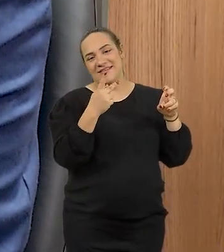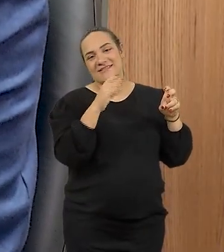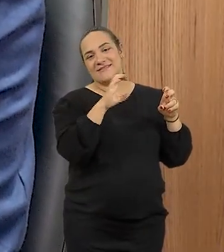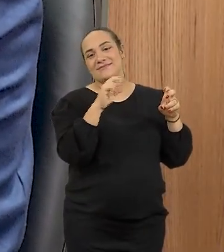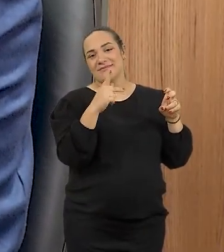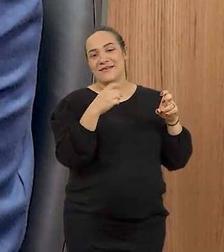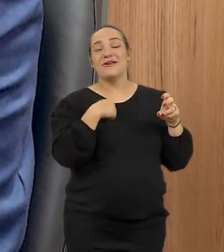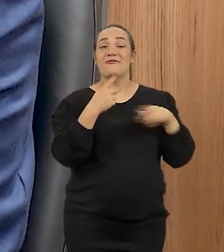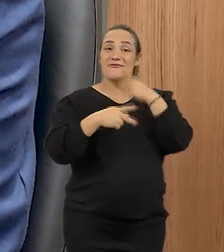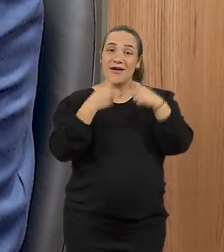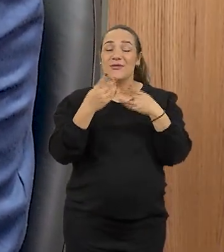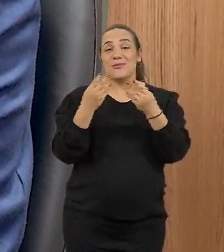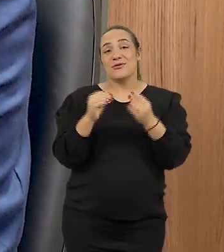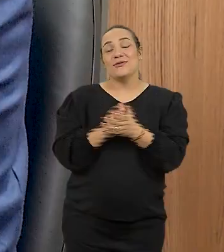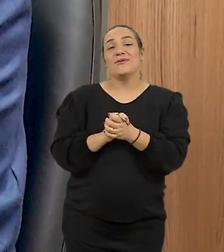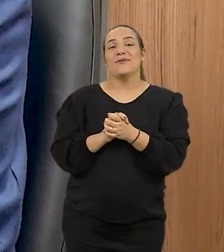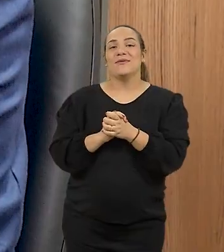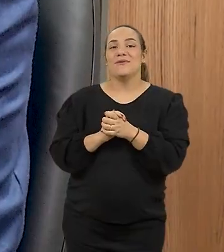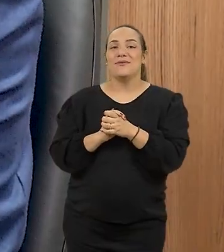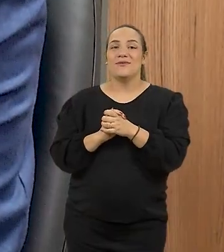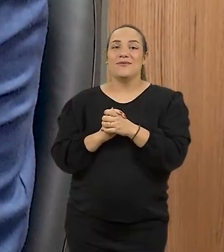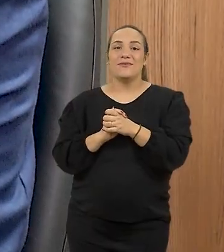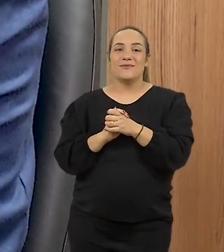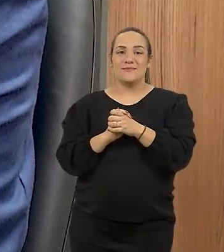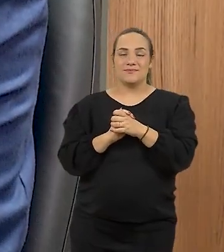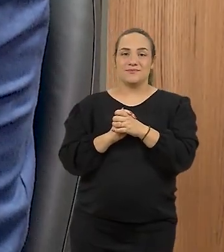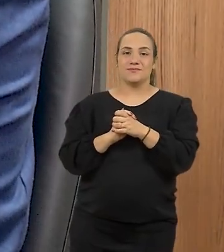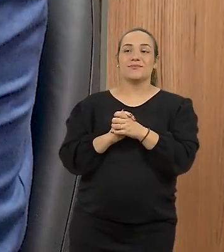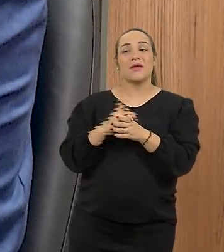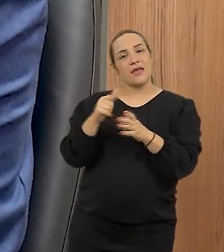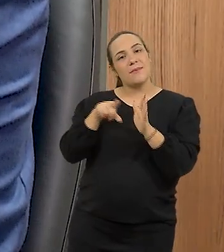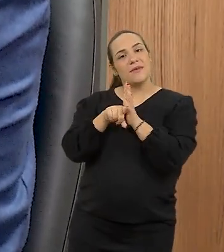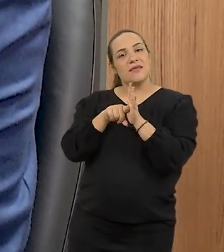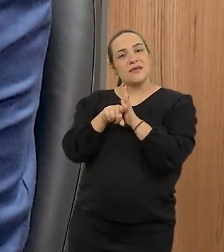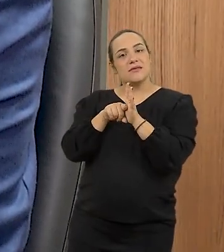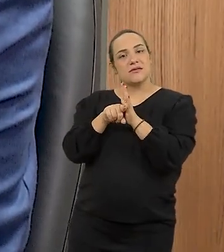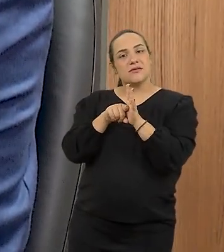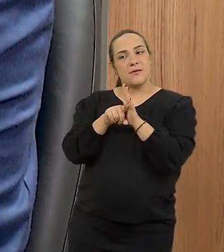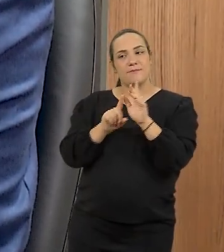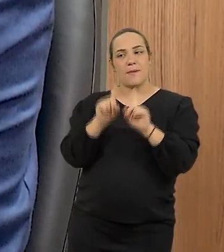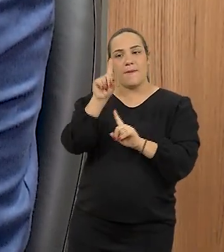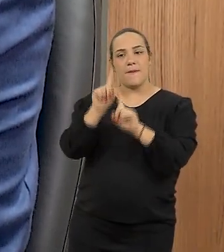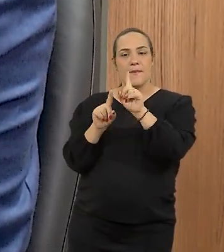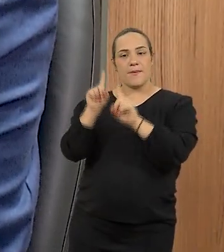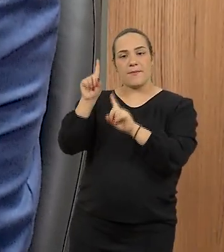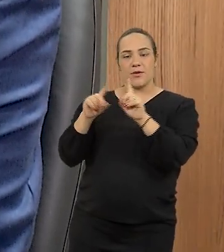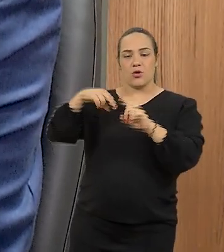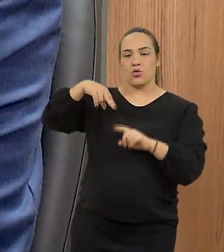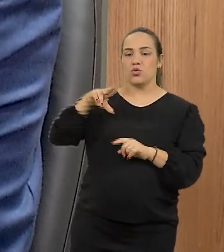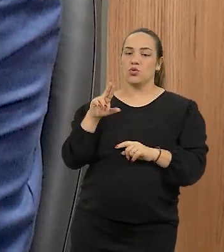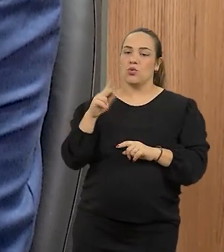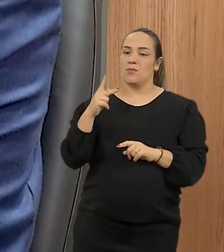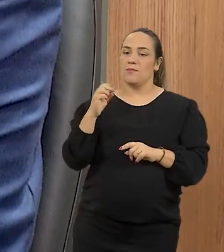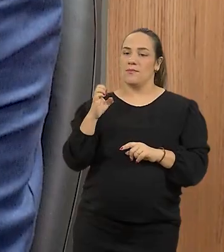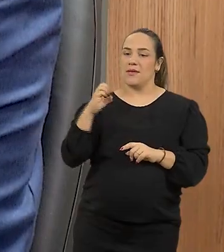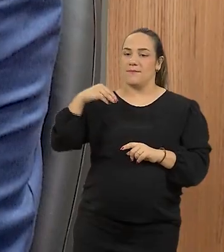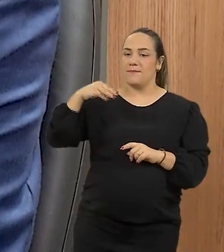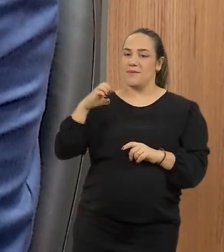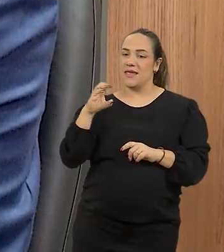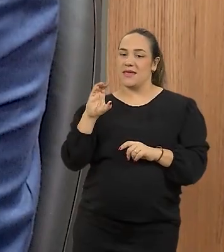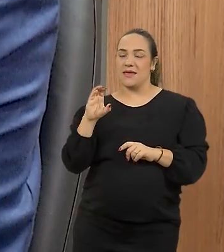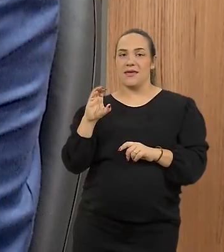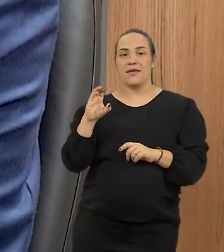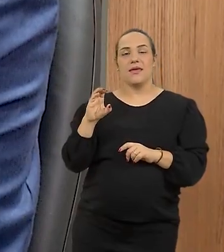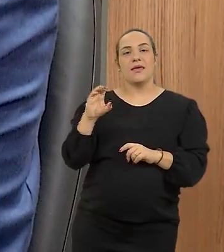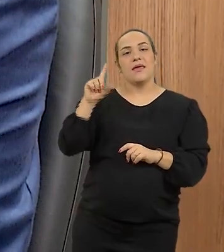disse, fala-se muito, né? Eu falo muito. Aí, um dado que eu trago, nós temos no PMEC um setor